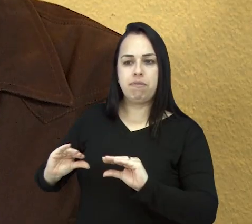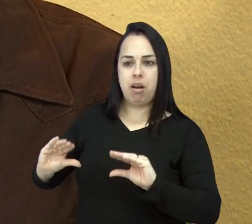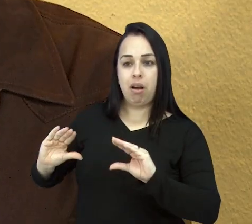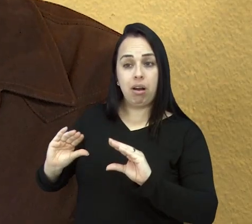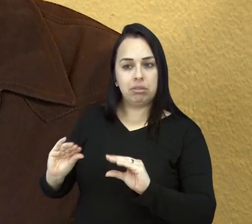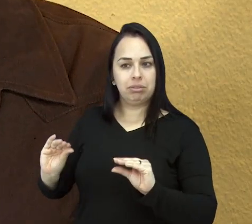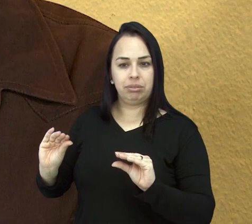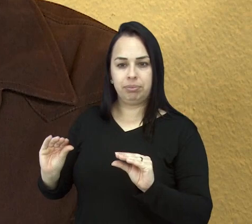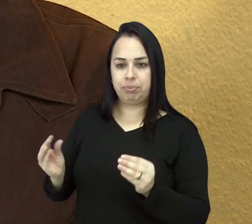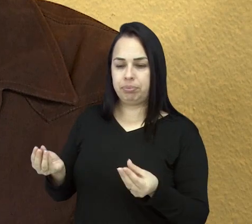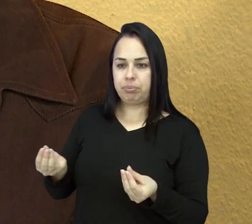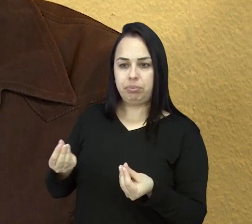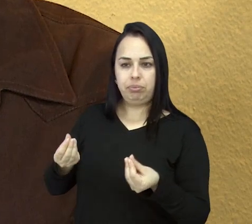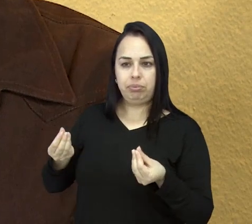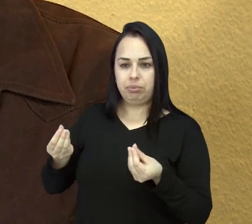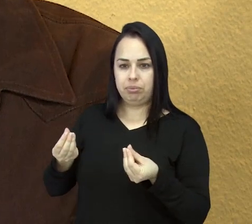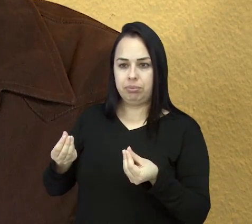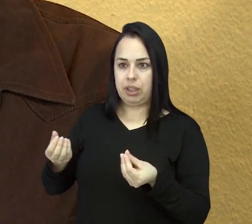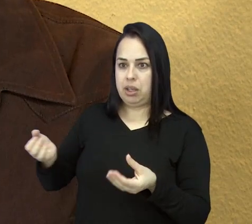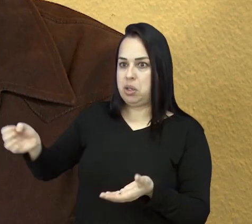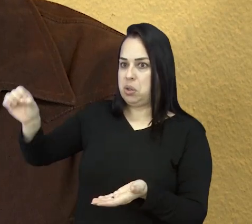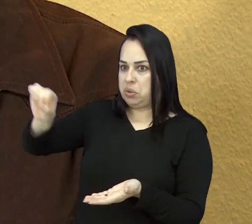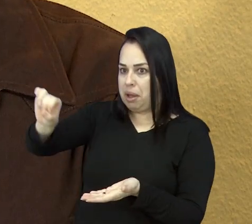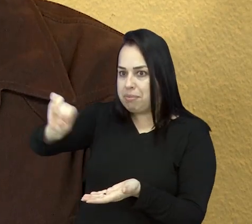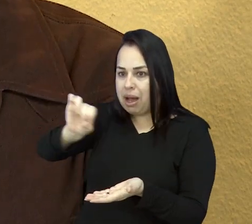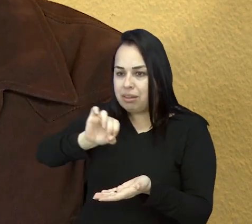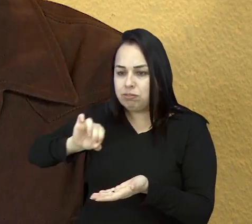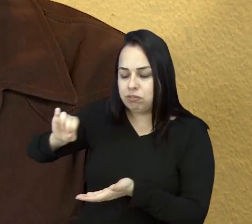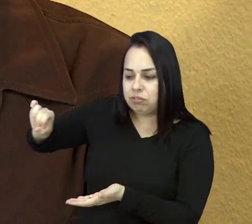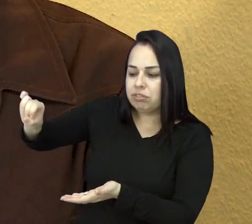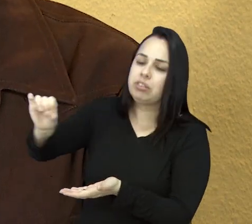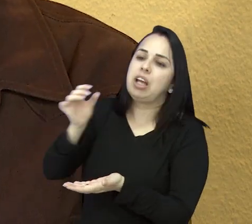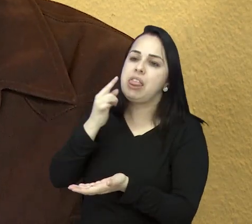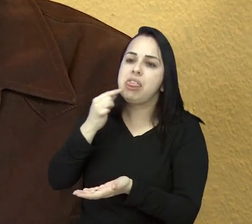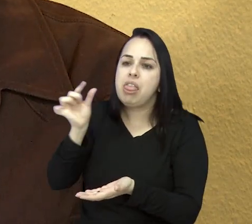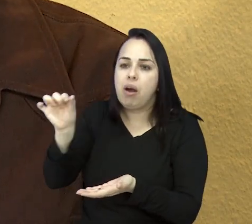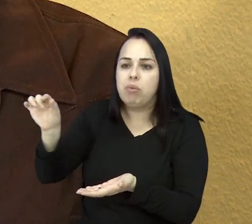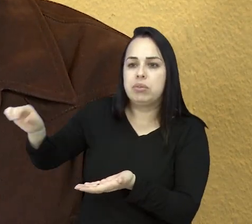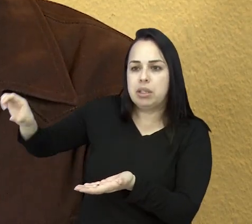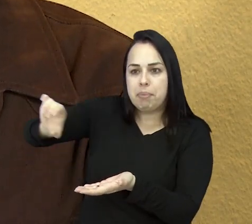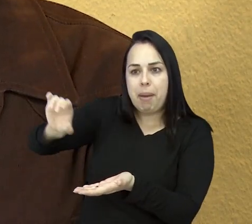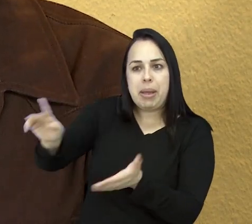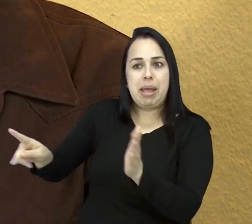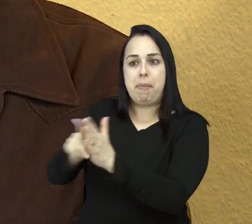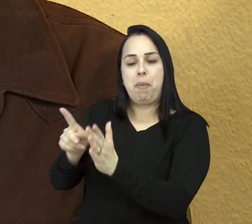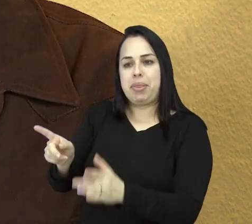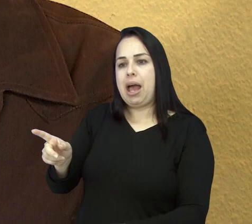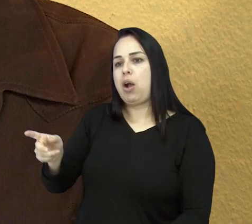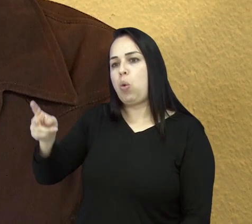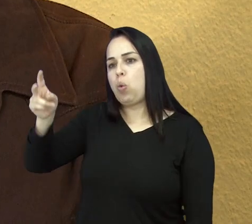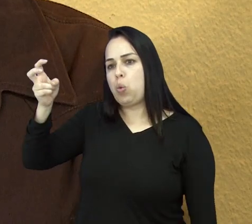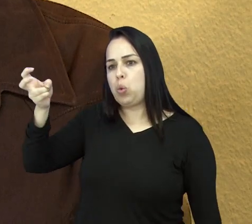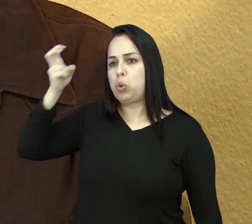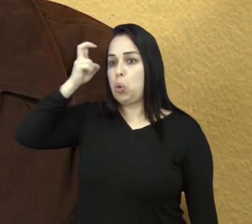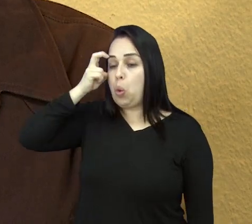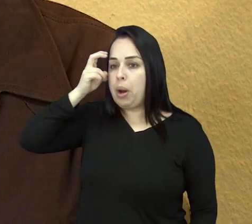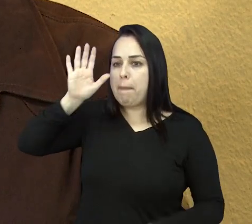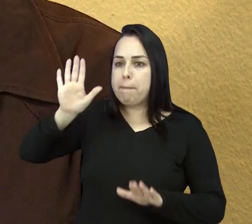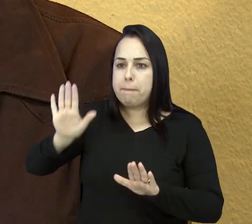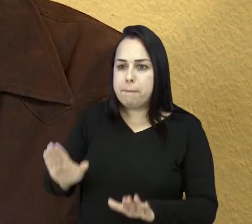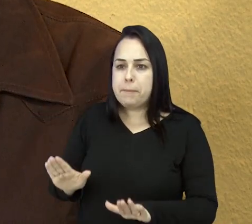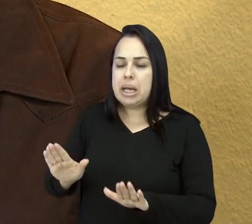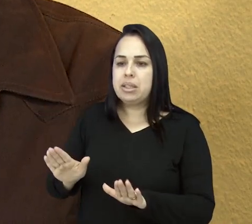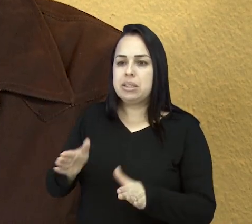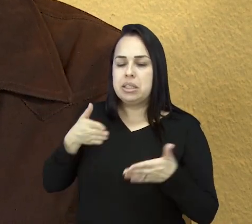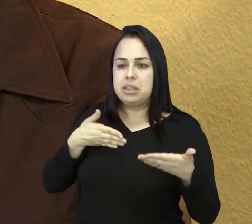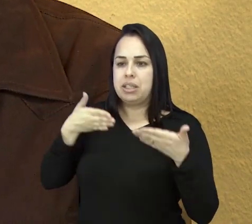carne muito macia. Eles temperam bem também, tem esse fator, mas é muito cultural deles ali. Eu acho que o